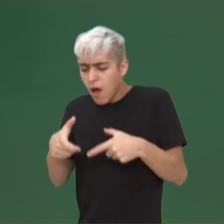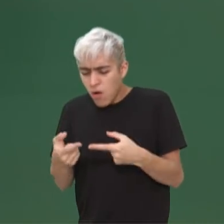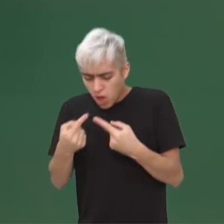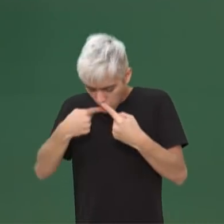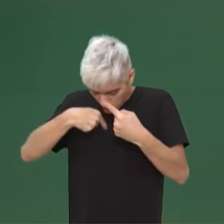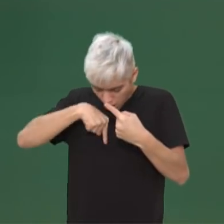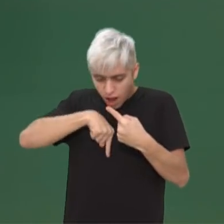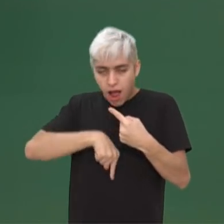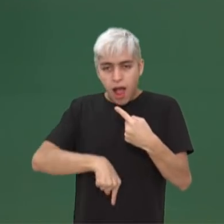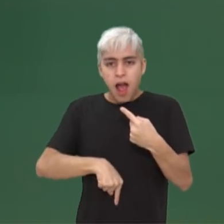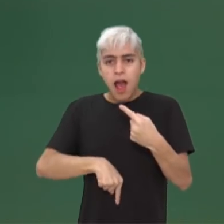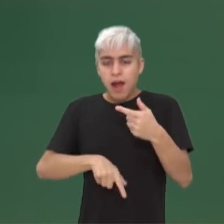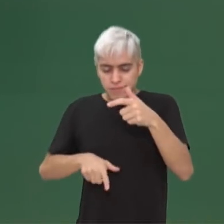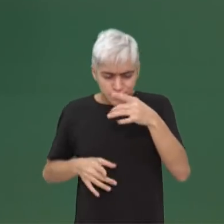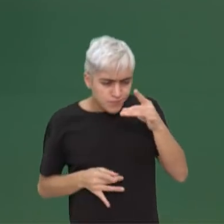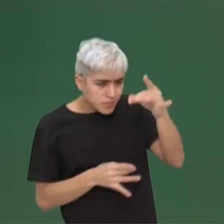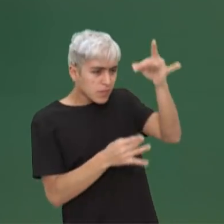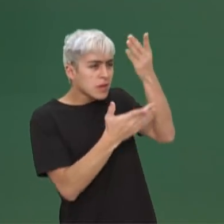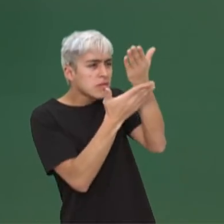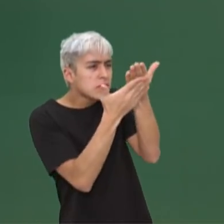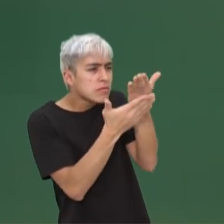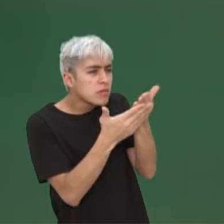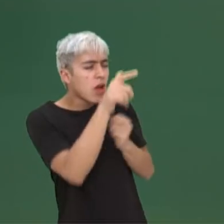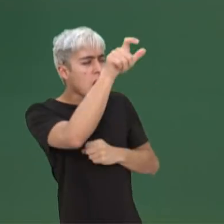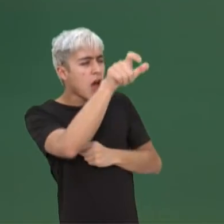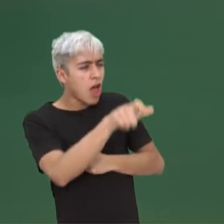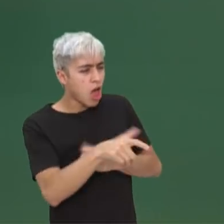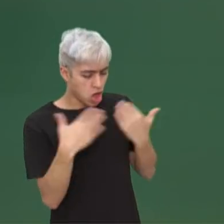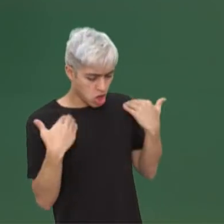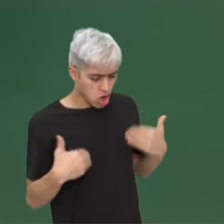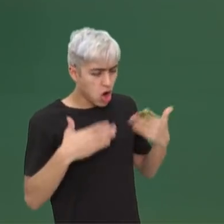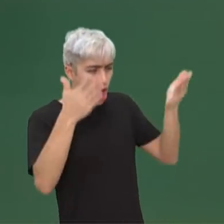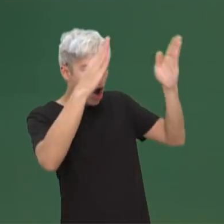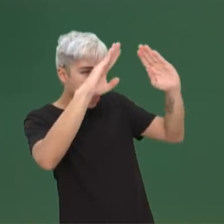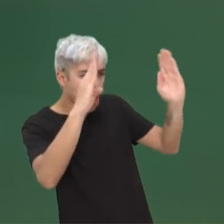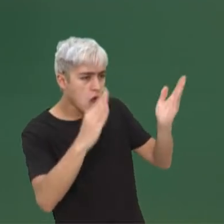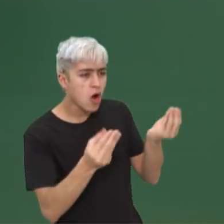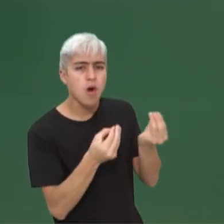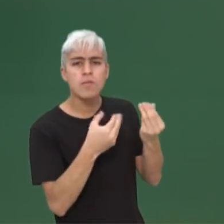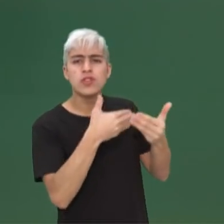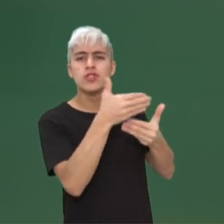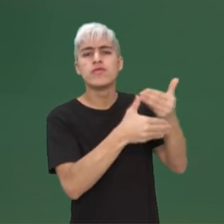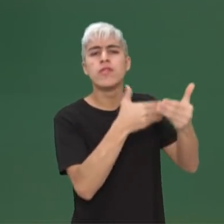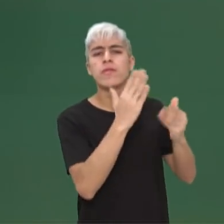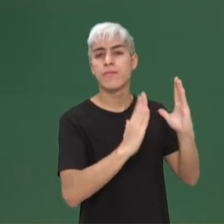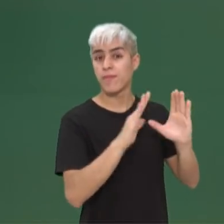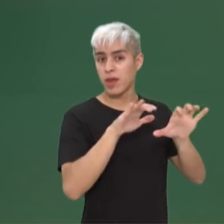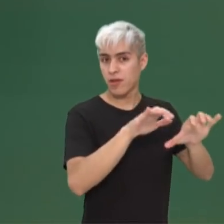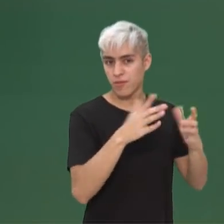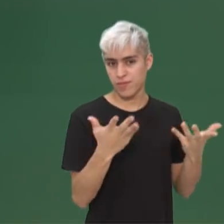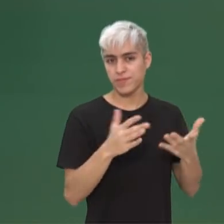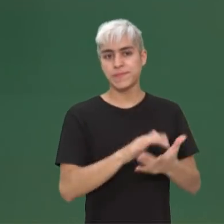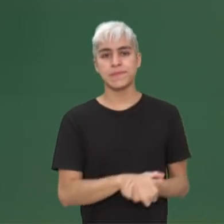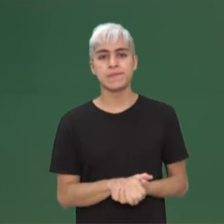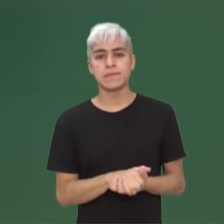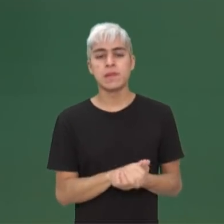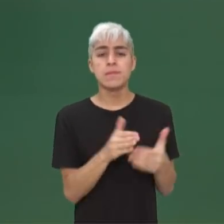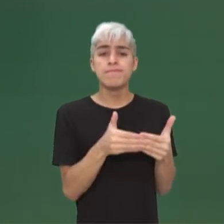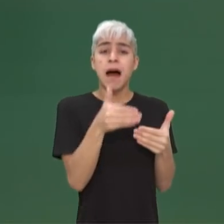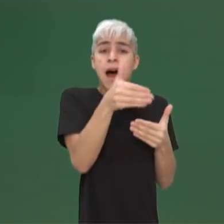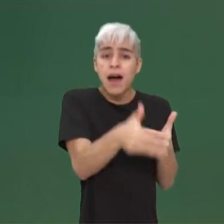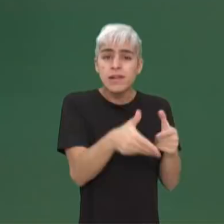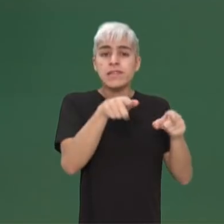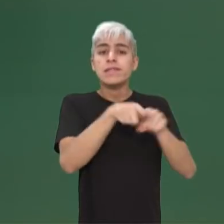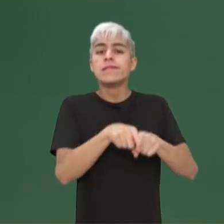Então, diversos estudos para entender como que o corpo se desenvolvia naquela época. E aí, na sequência, nós